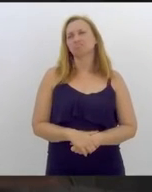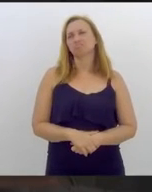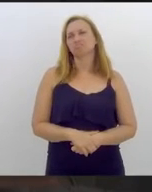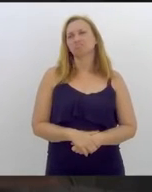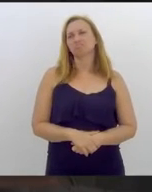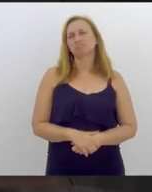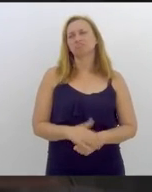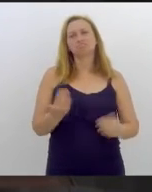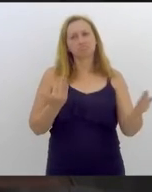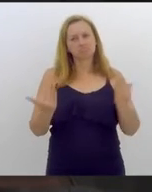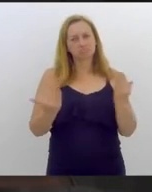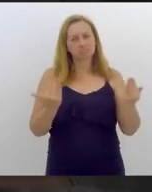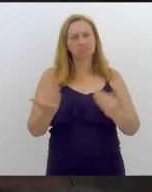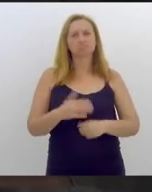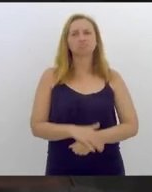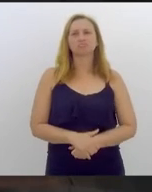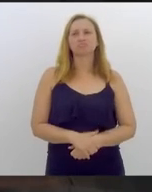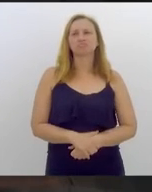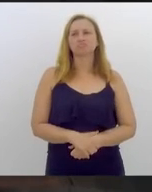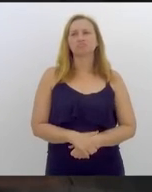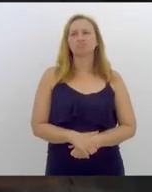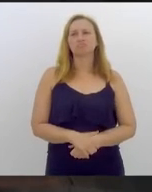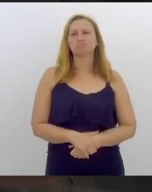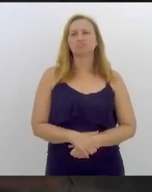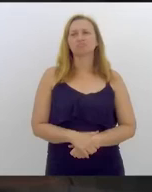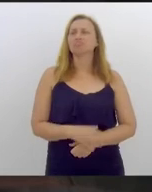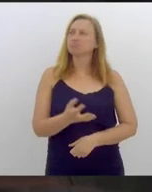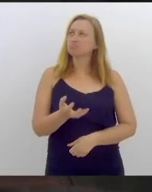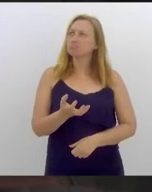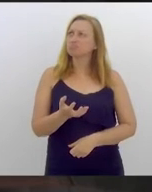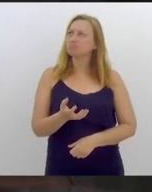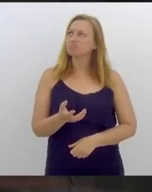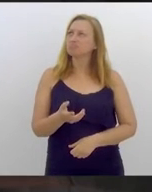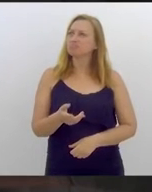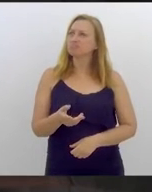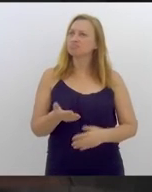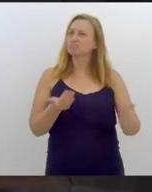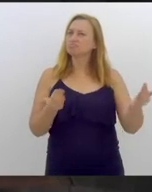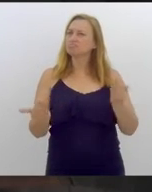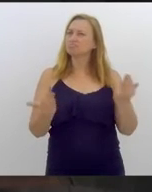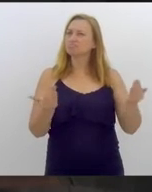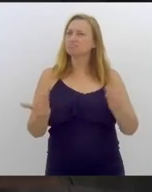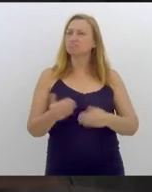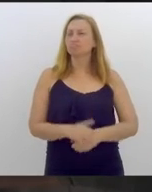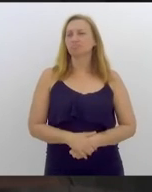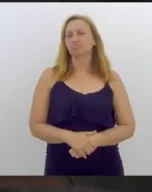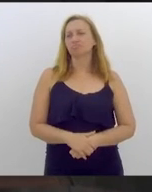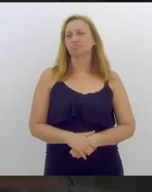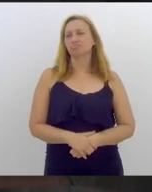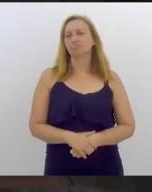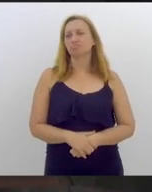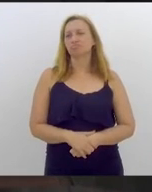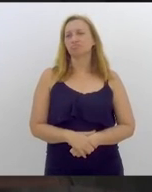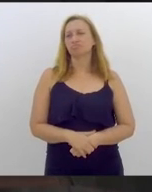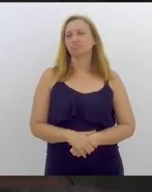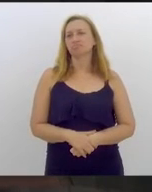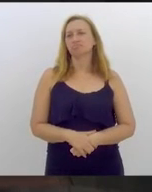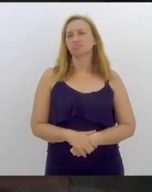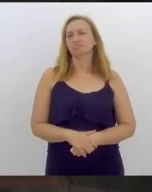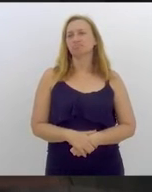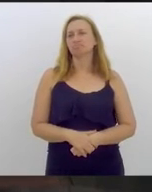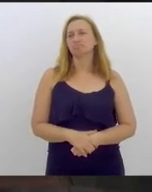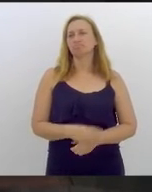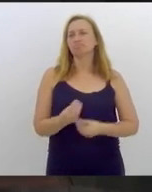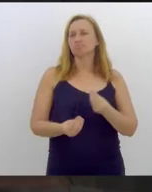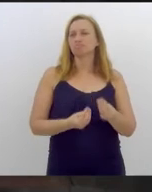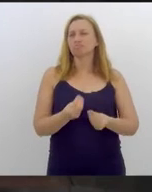abordagem comparativa inúmeras eu aqui quero fazer uma abordagem comparativa levando em conta a